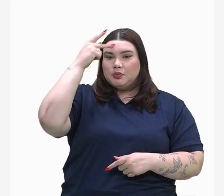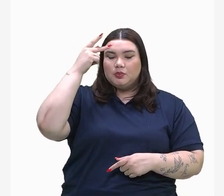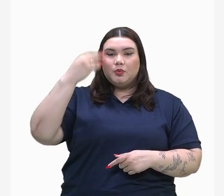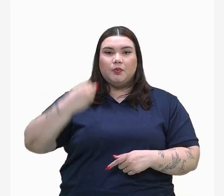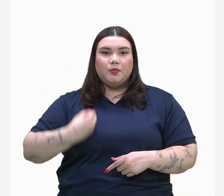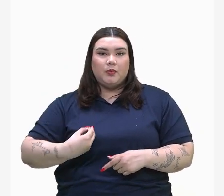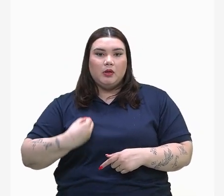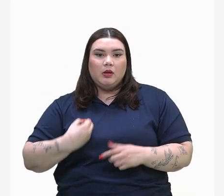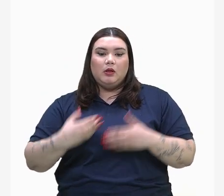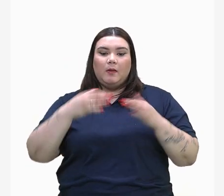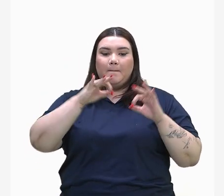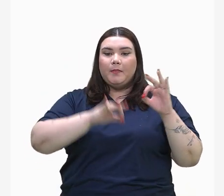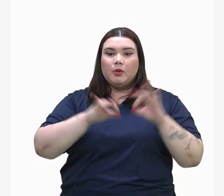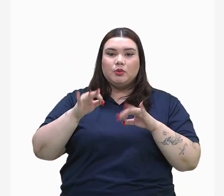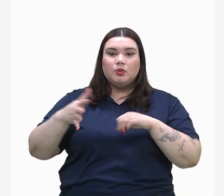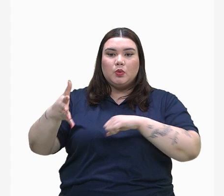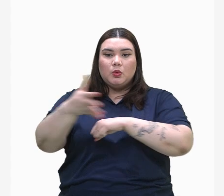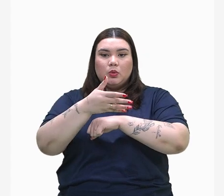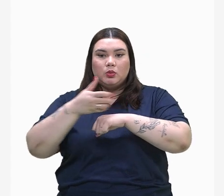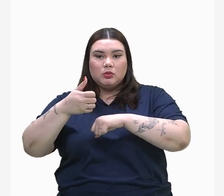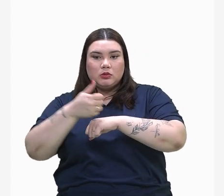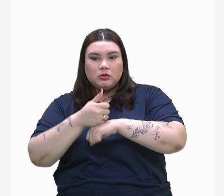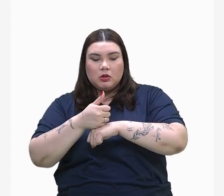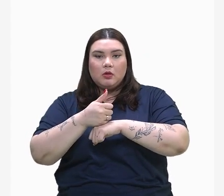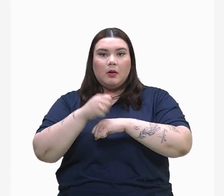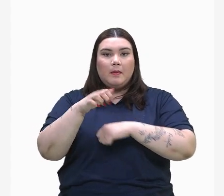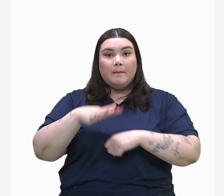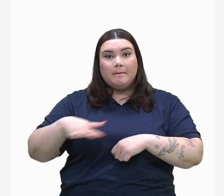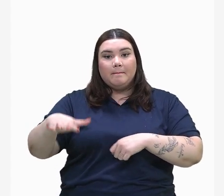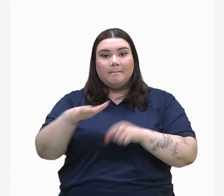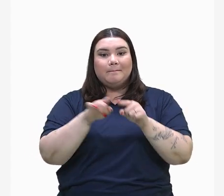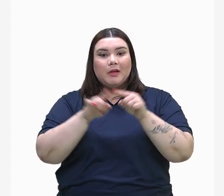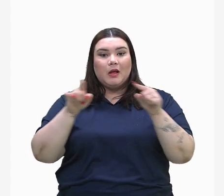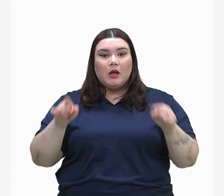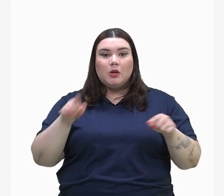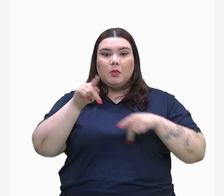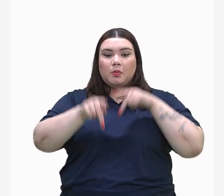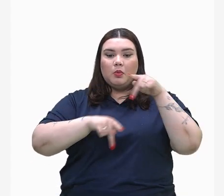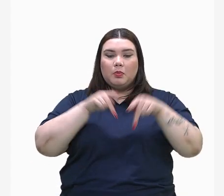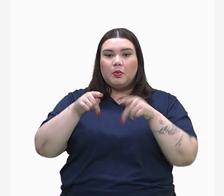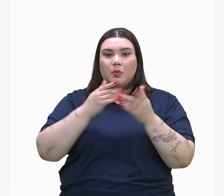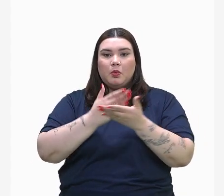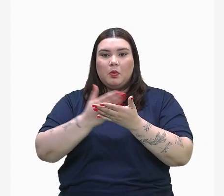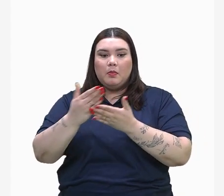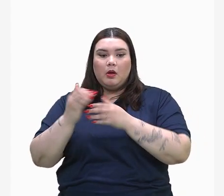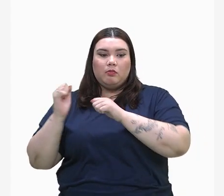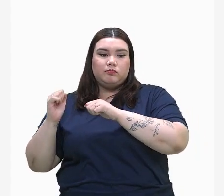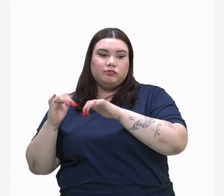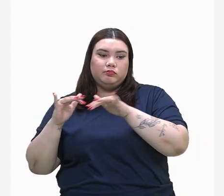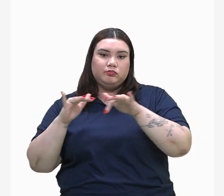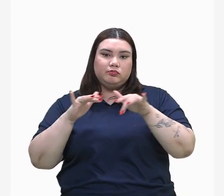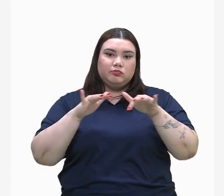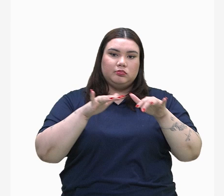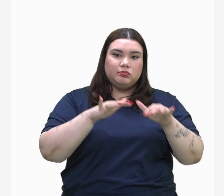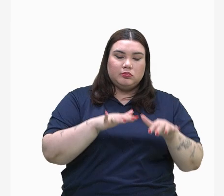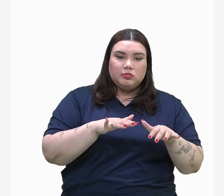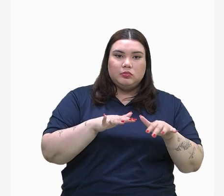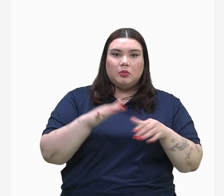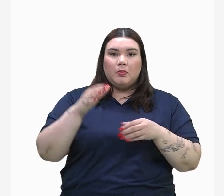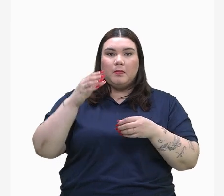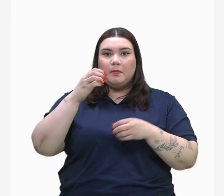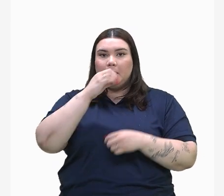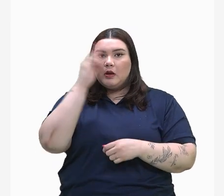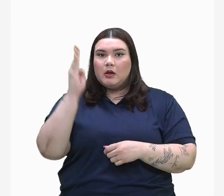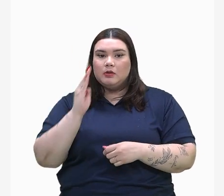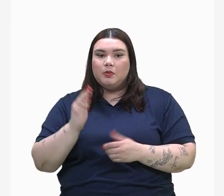de colonização lá no litoral, porém, a população começa a vir para o interior do Brasil, então o Brasil ele começa a